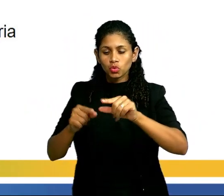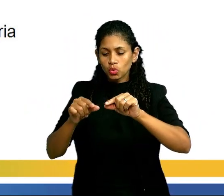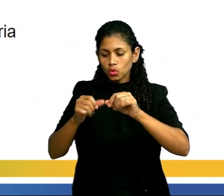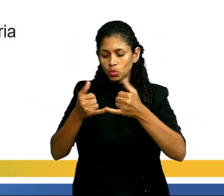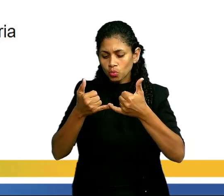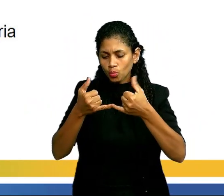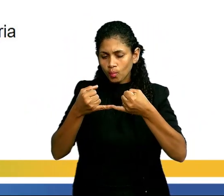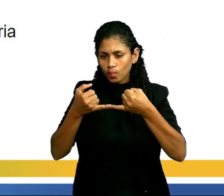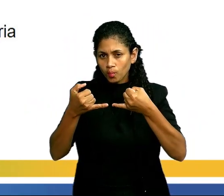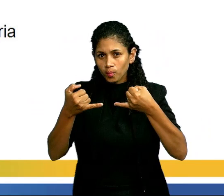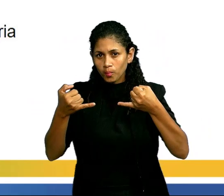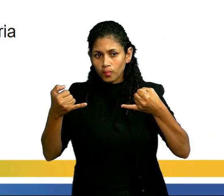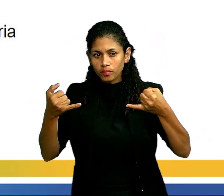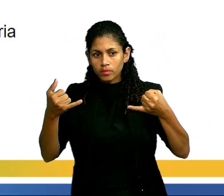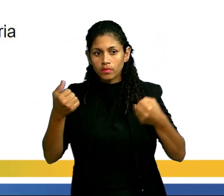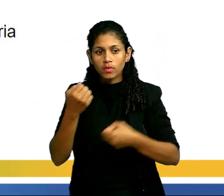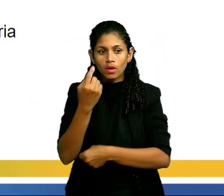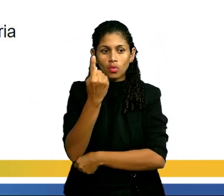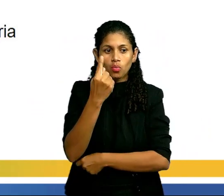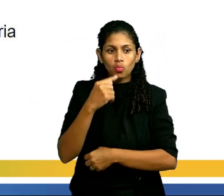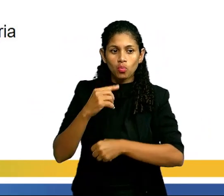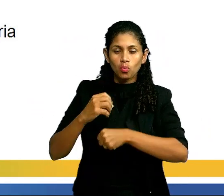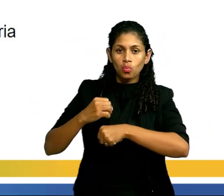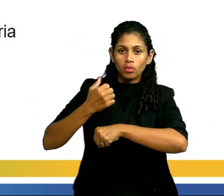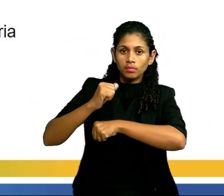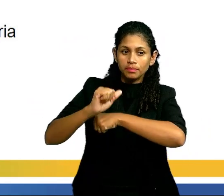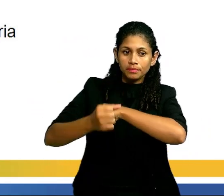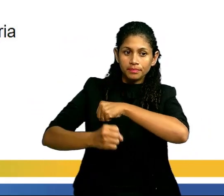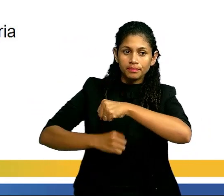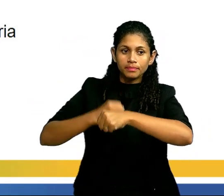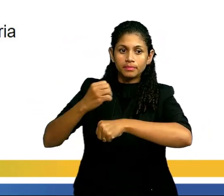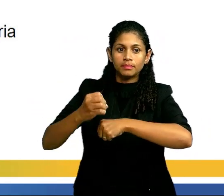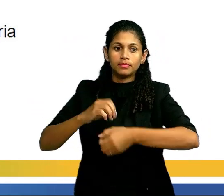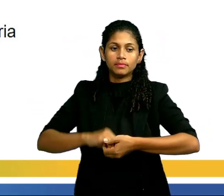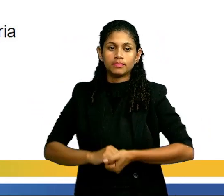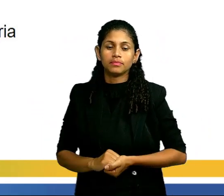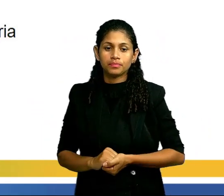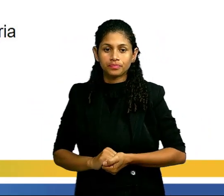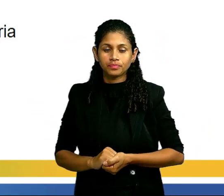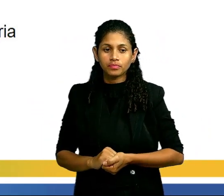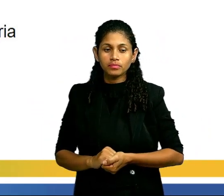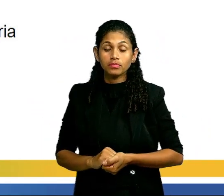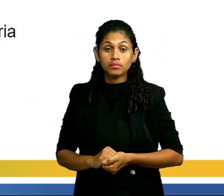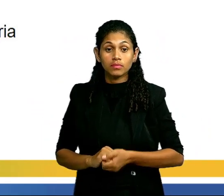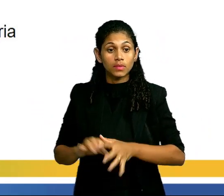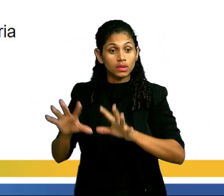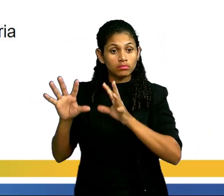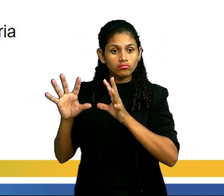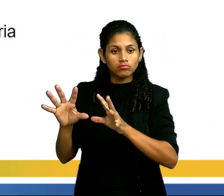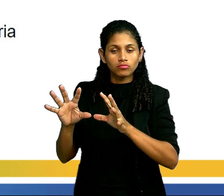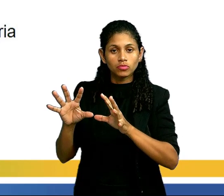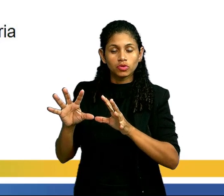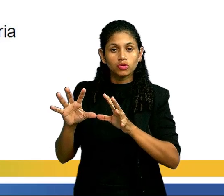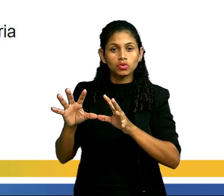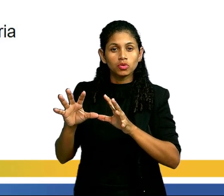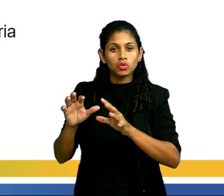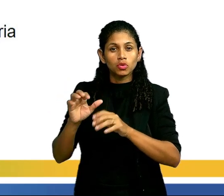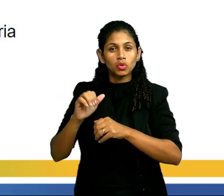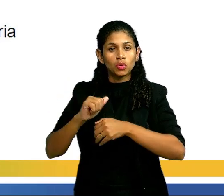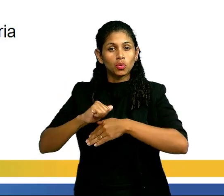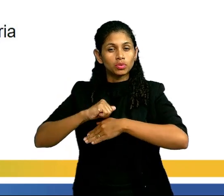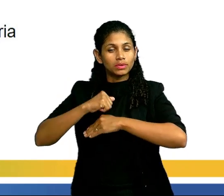um átomo. Sua estrutura é hexagonal, conforme a figura. Nesse arranjo, os átomos de carbono possuem